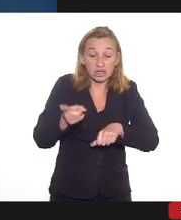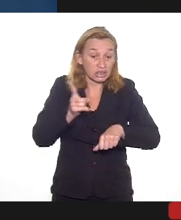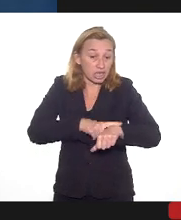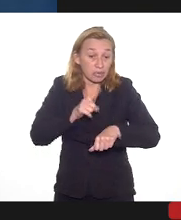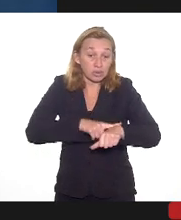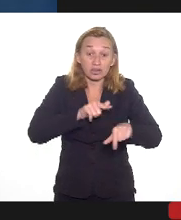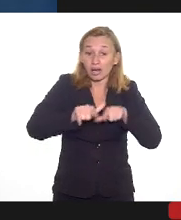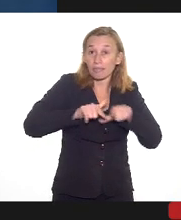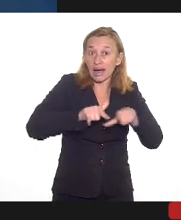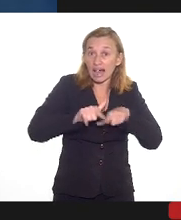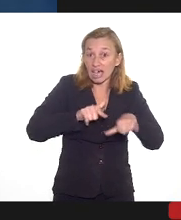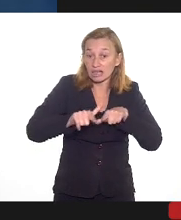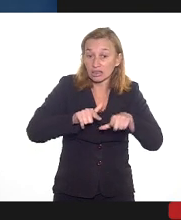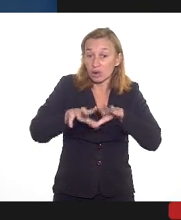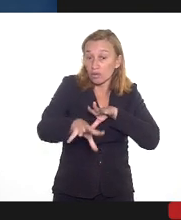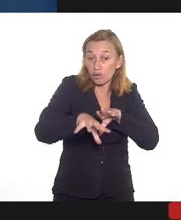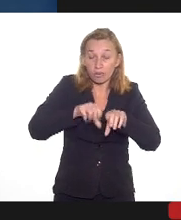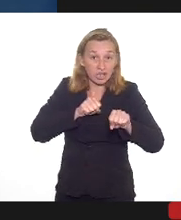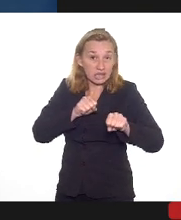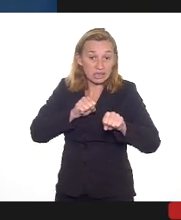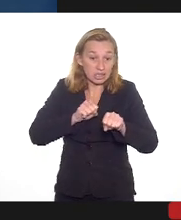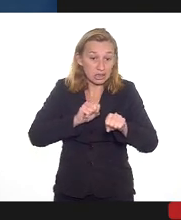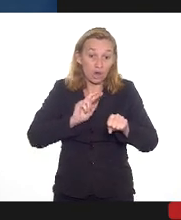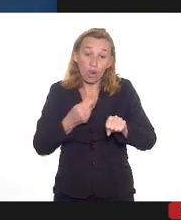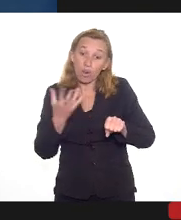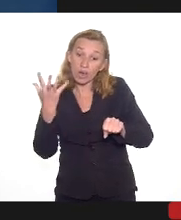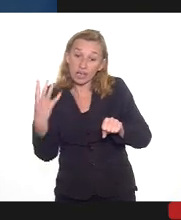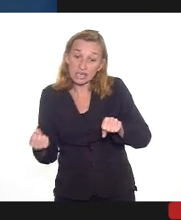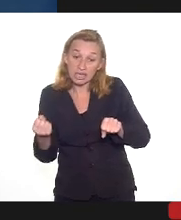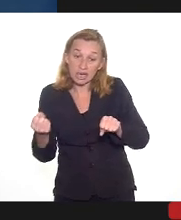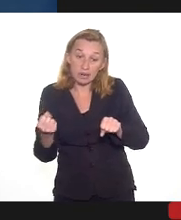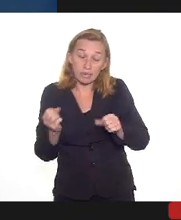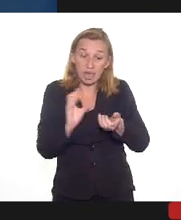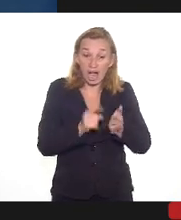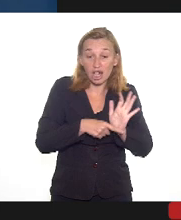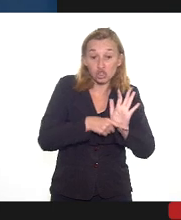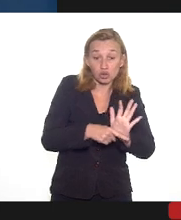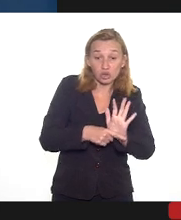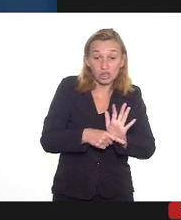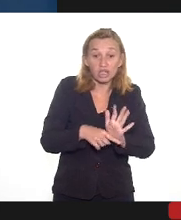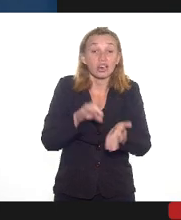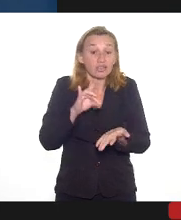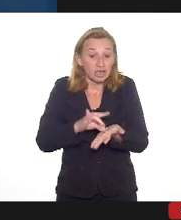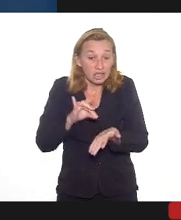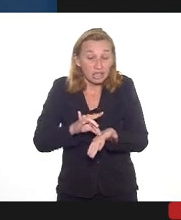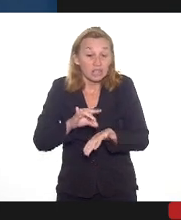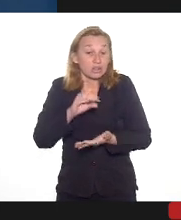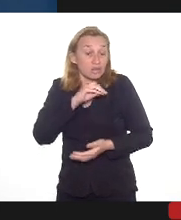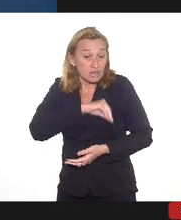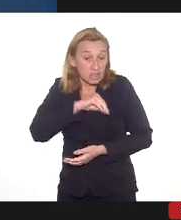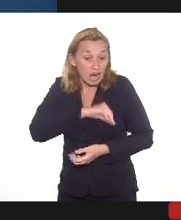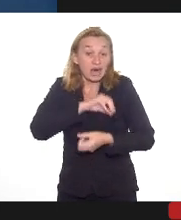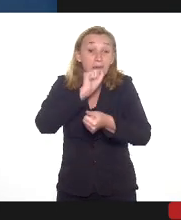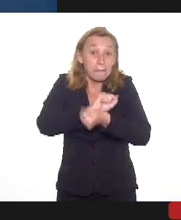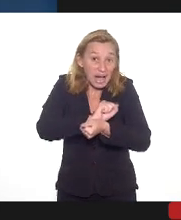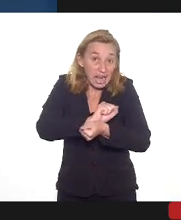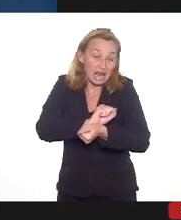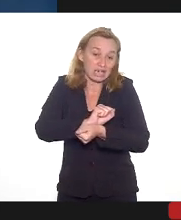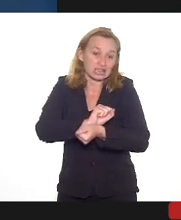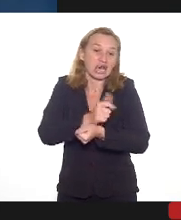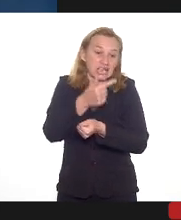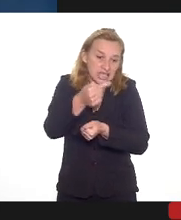por formação, ou recebem qualquer auxílio. Estão realmente com os salários totalmente congelados